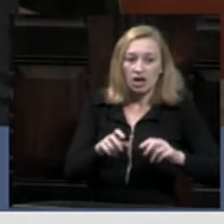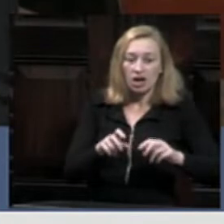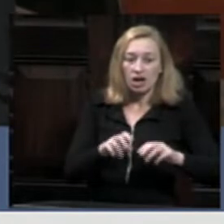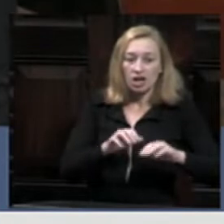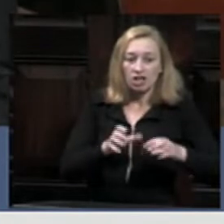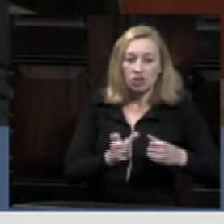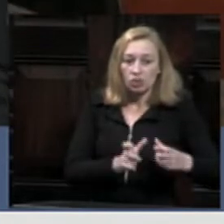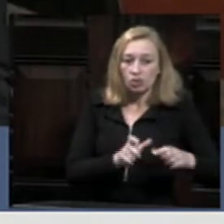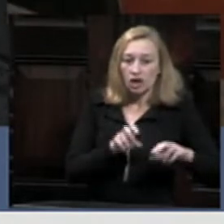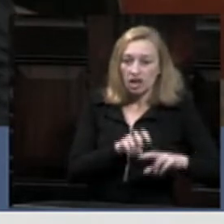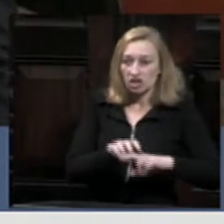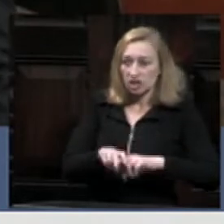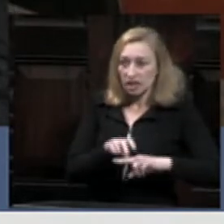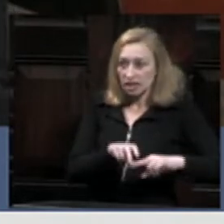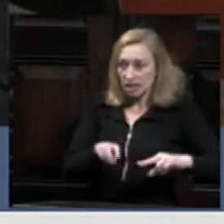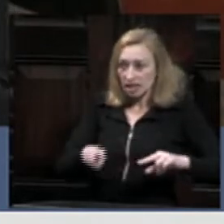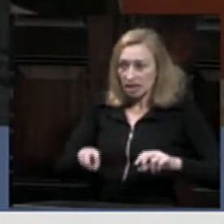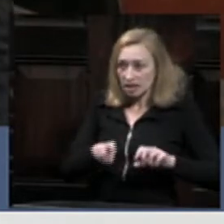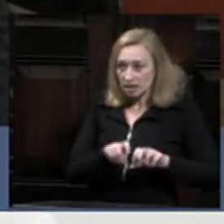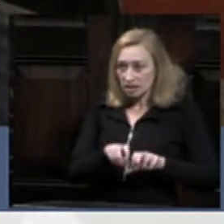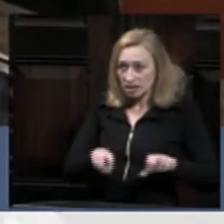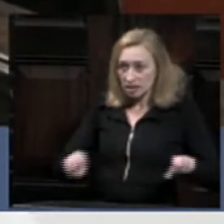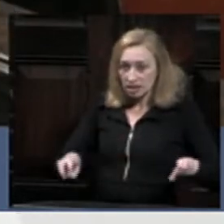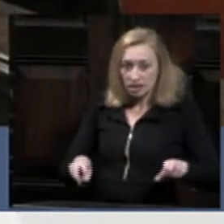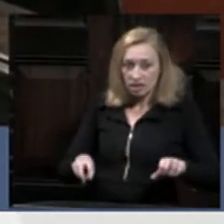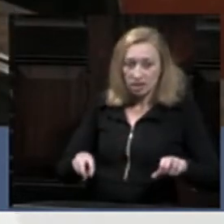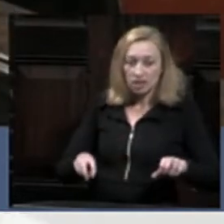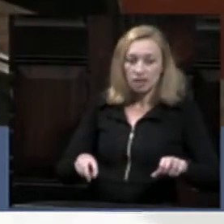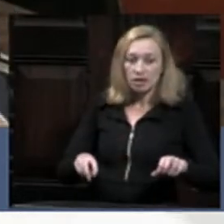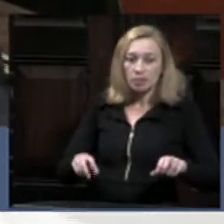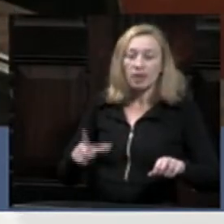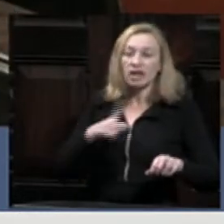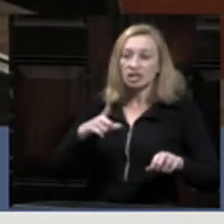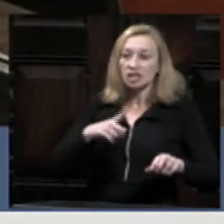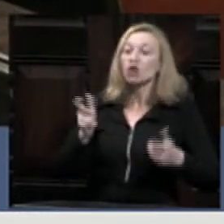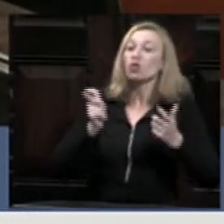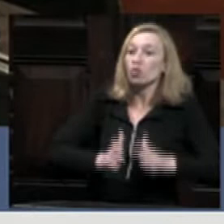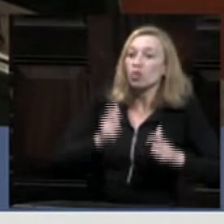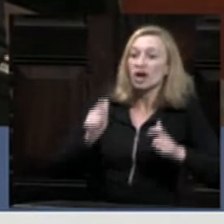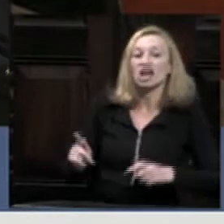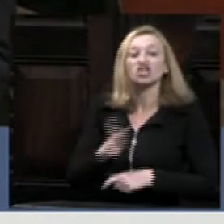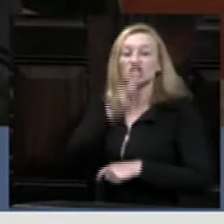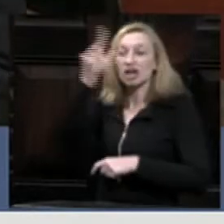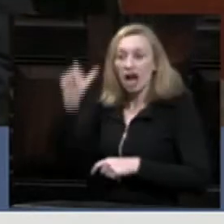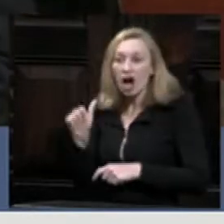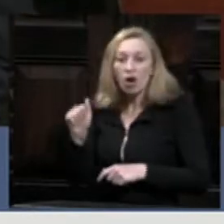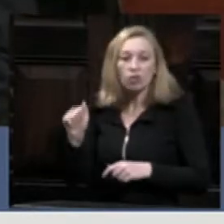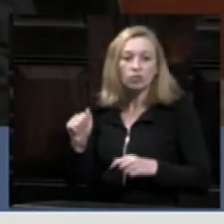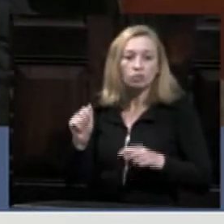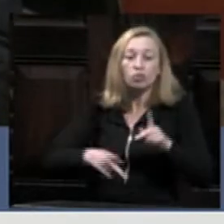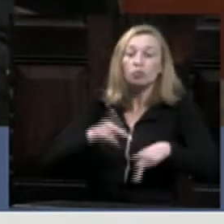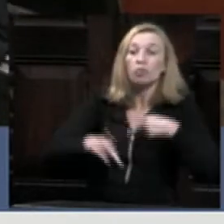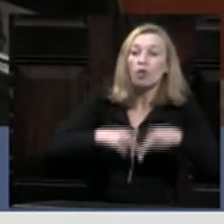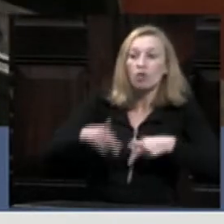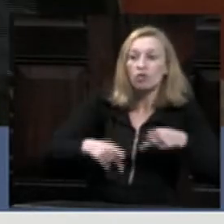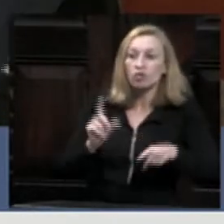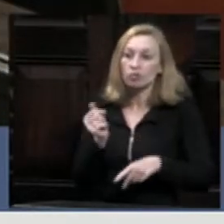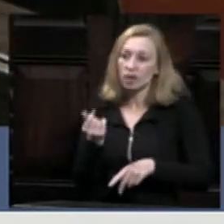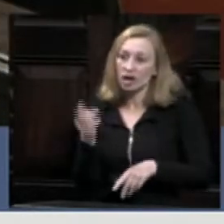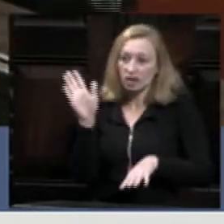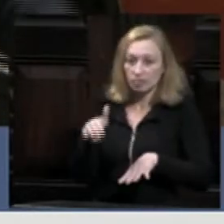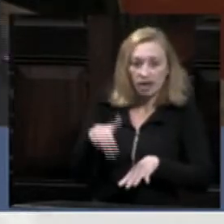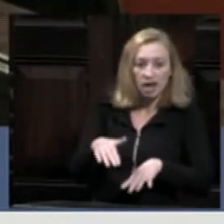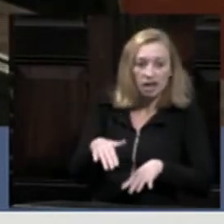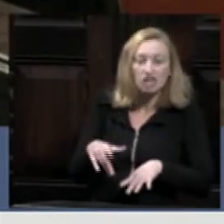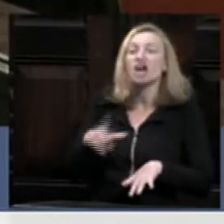de ser meritório, meu parecer pela Comissão de Esporte, aliás, o presidente Chiquinho da Mangueira, teve até uma história que um